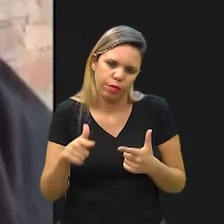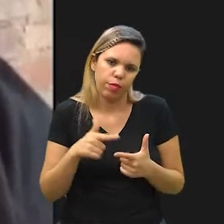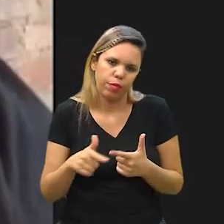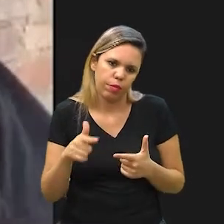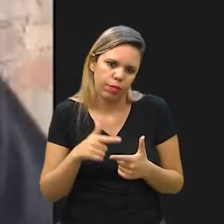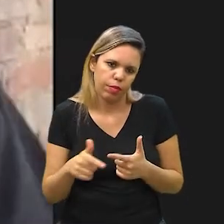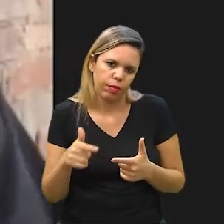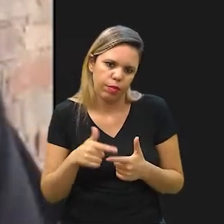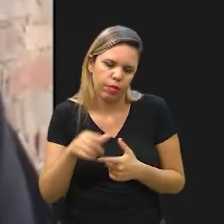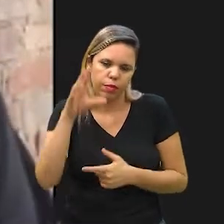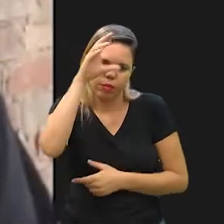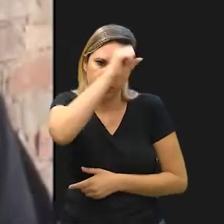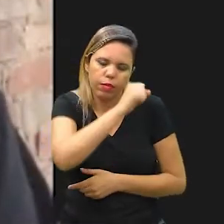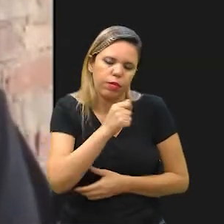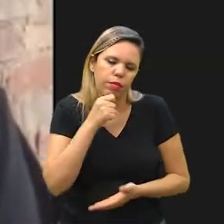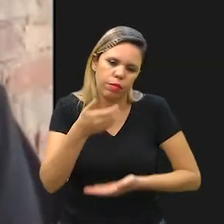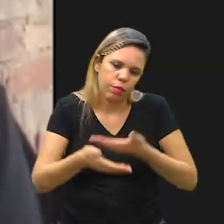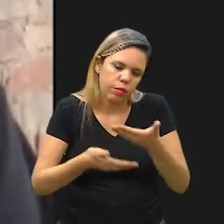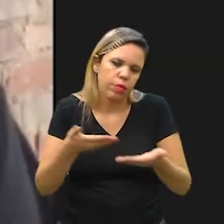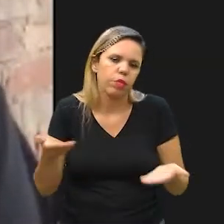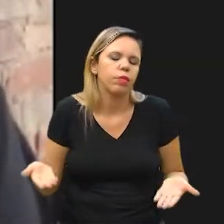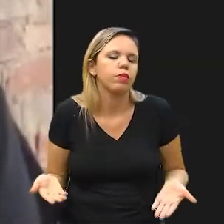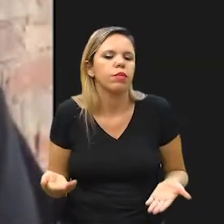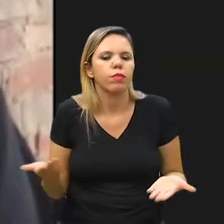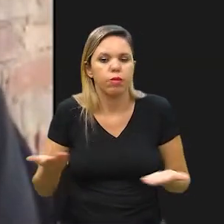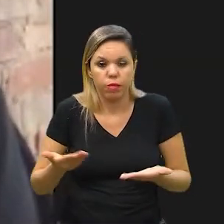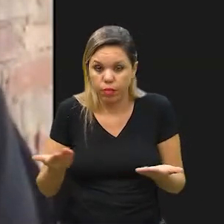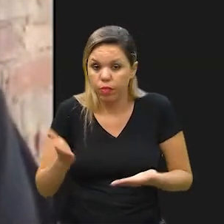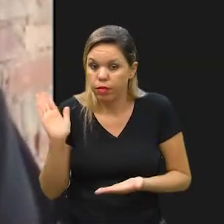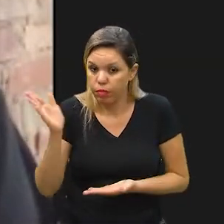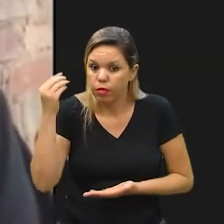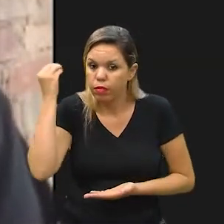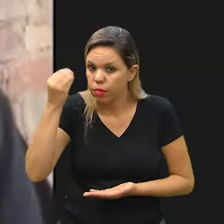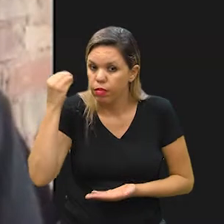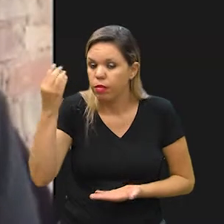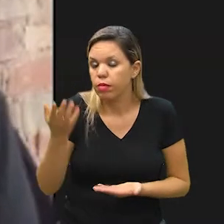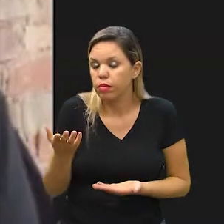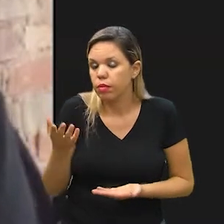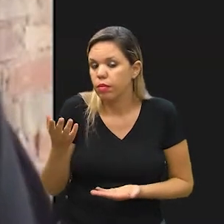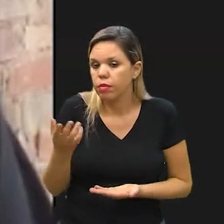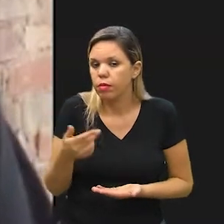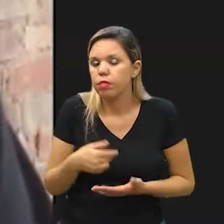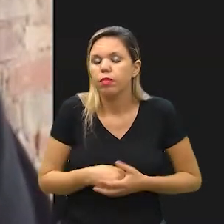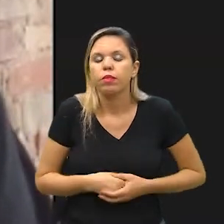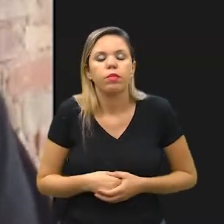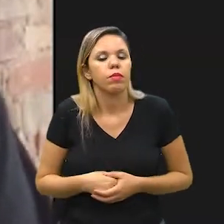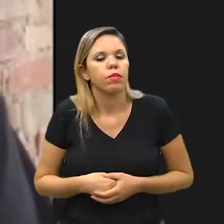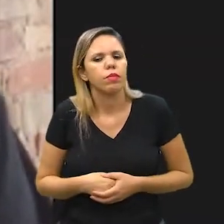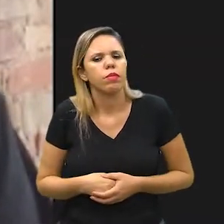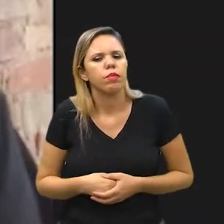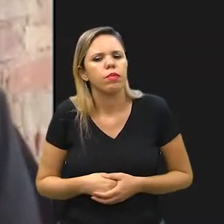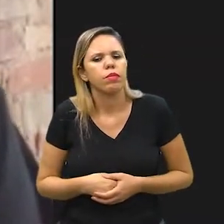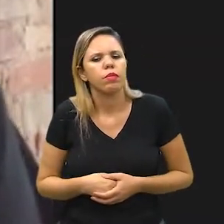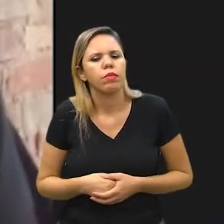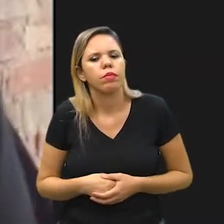claro, a gente estava aprendendo, né? Mas agora a gente já aprendeu um pouquinho, já